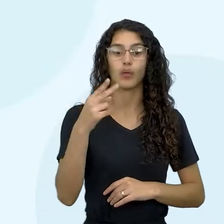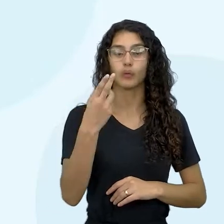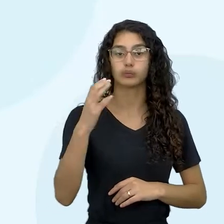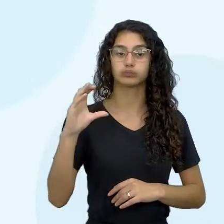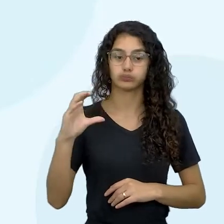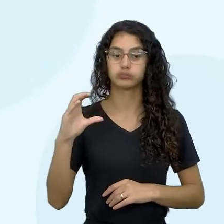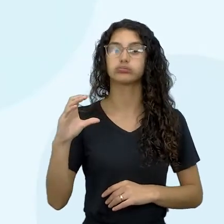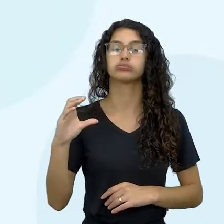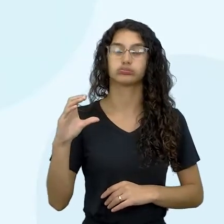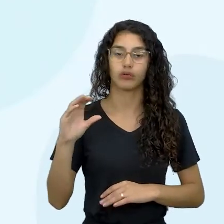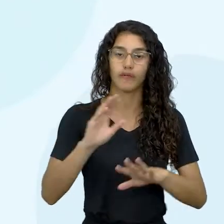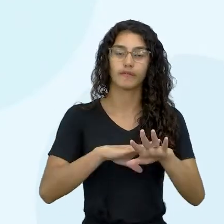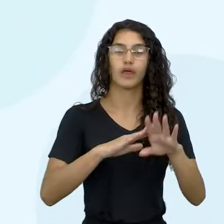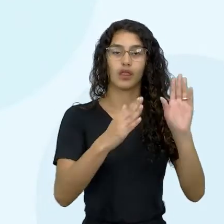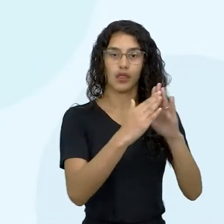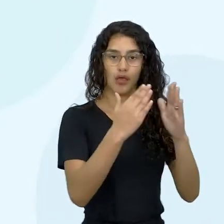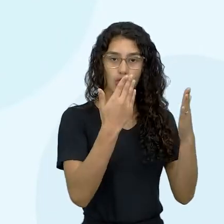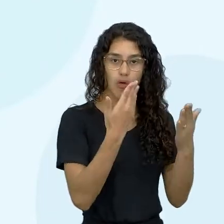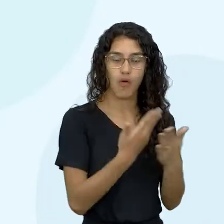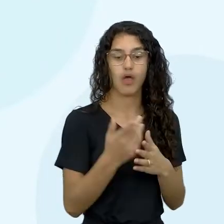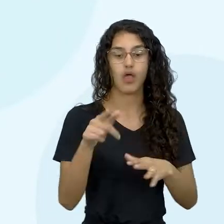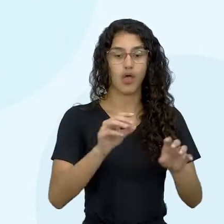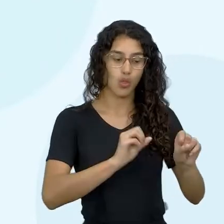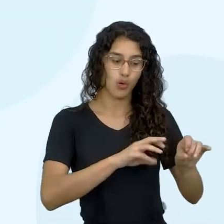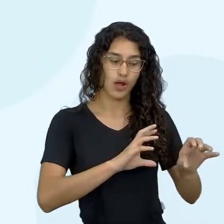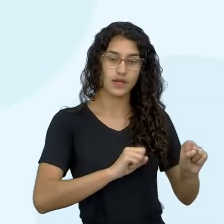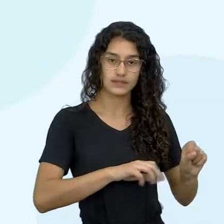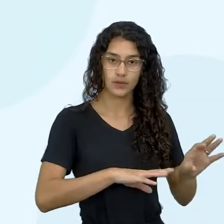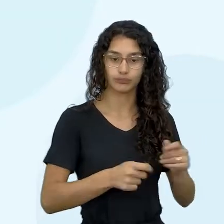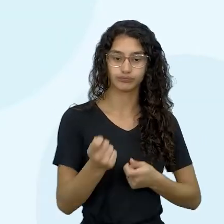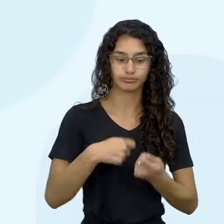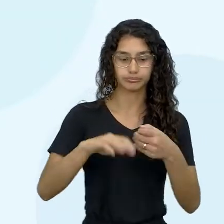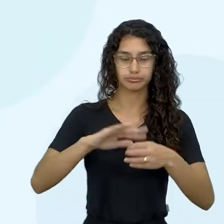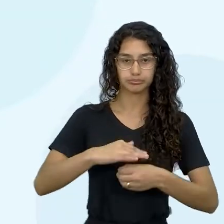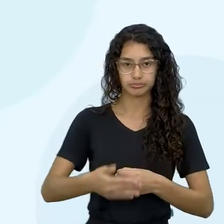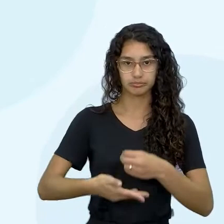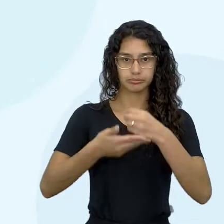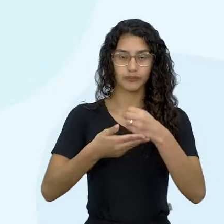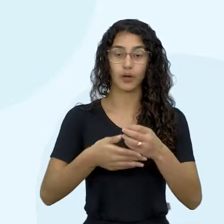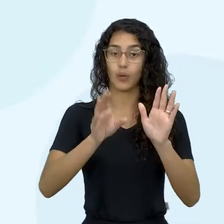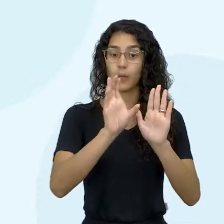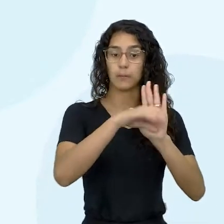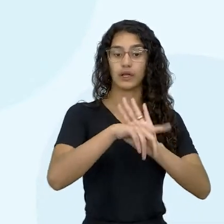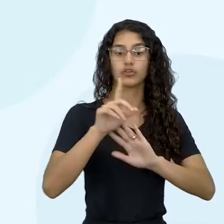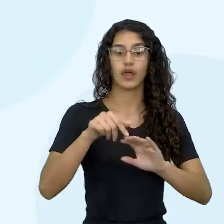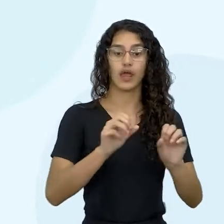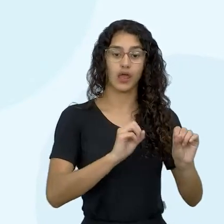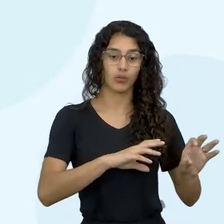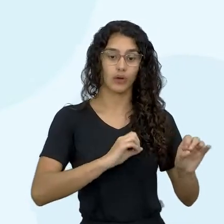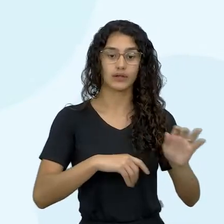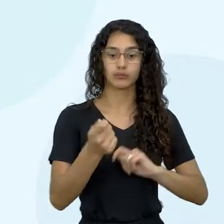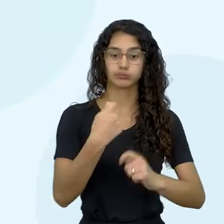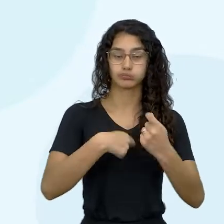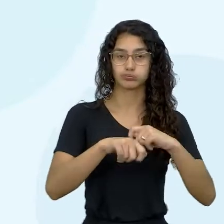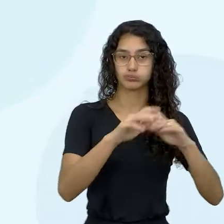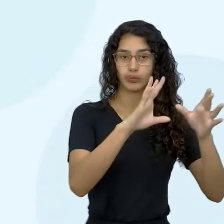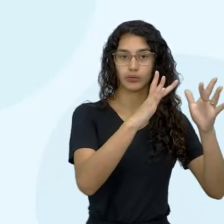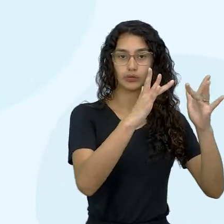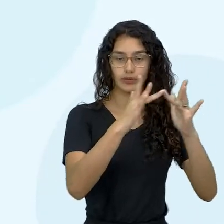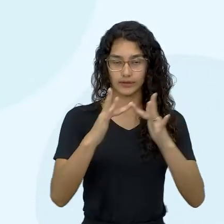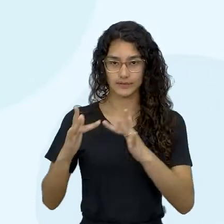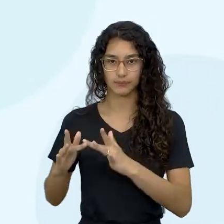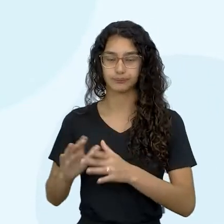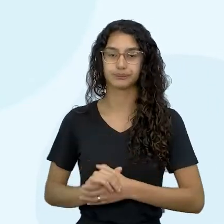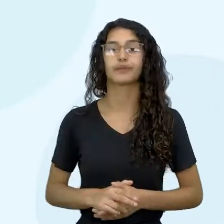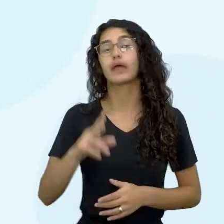UC, né, como vocês tratam aí na escola, é a educação financeira sustentável e o componente é a educação financeira em